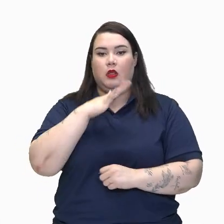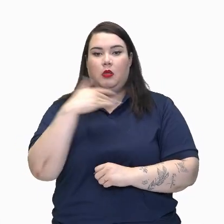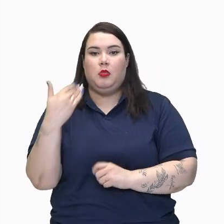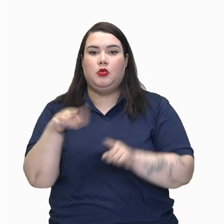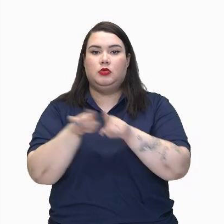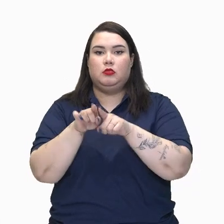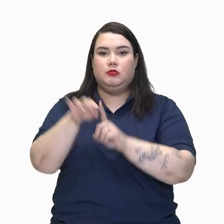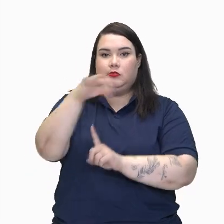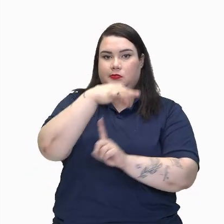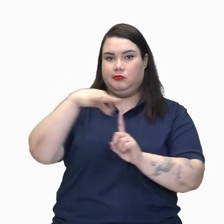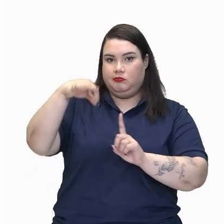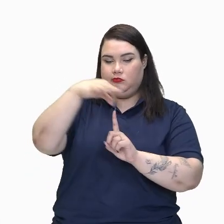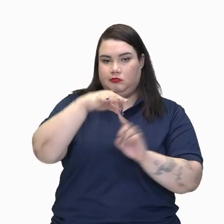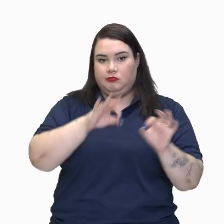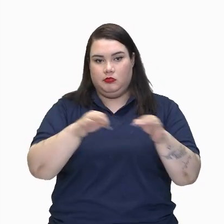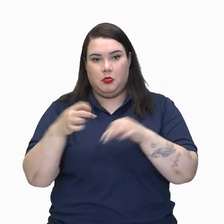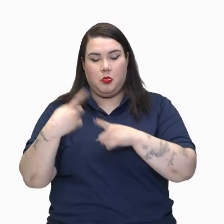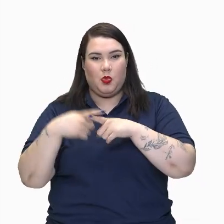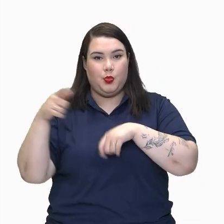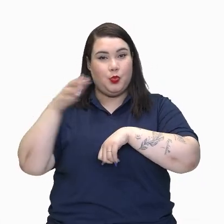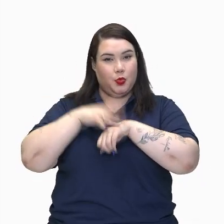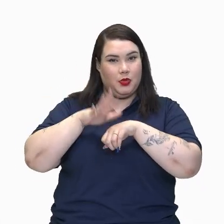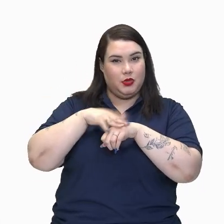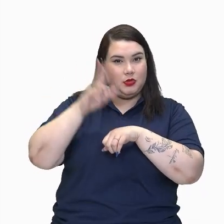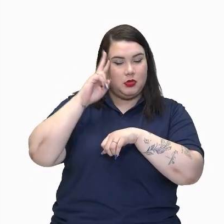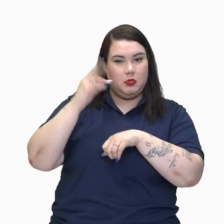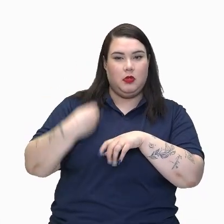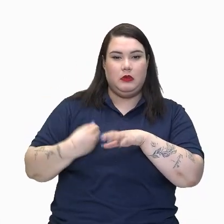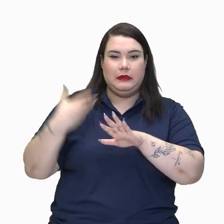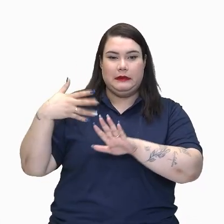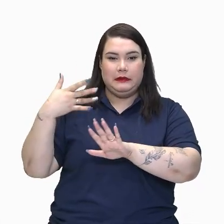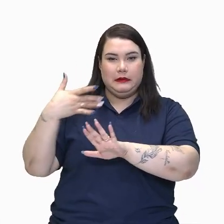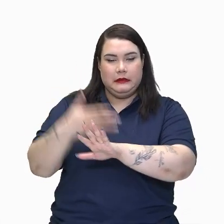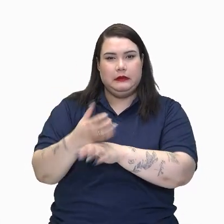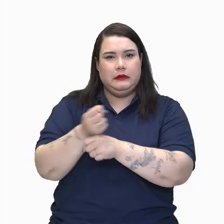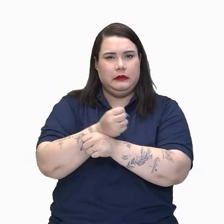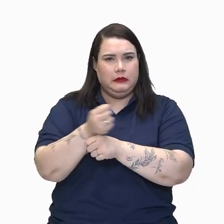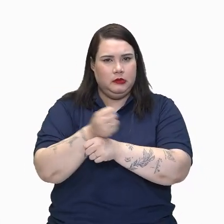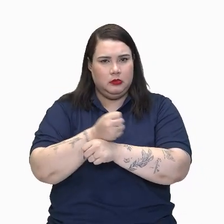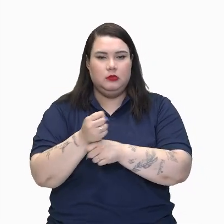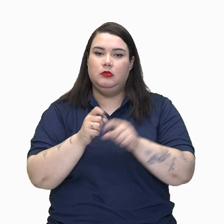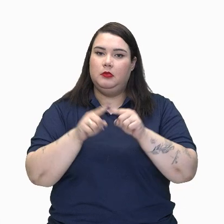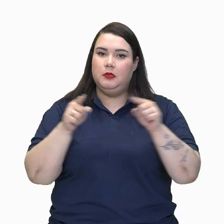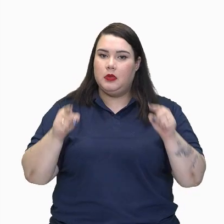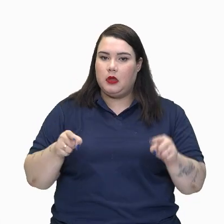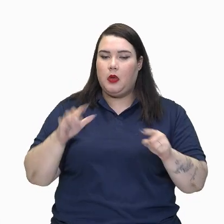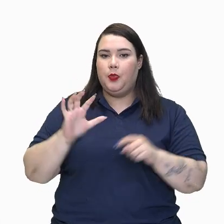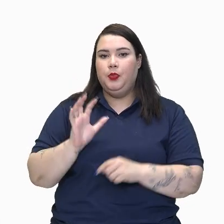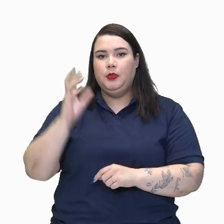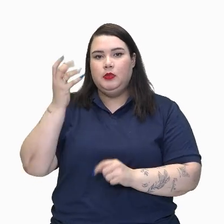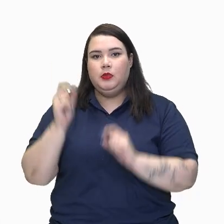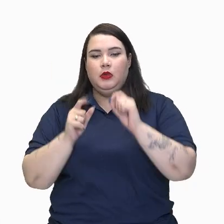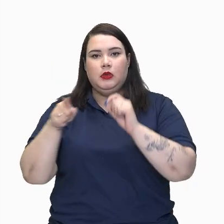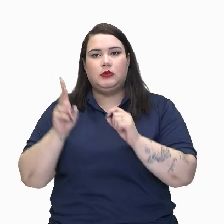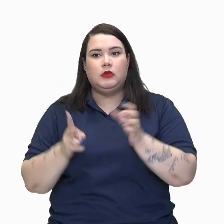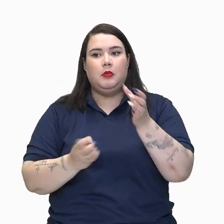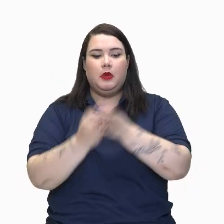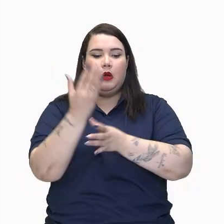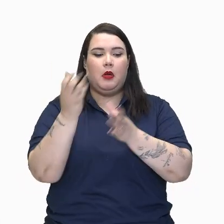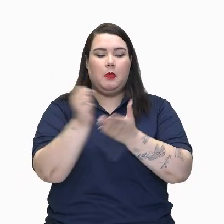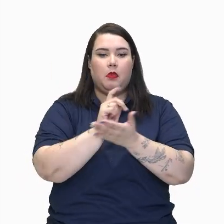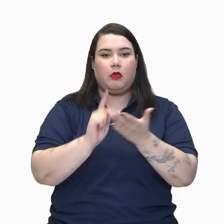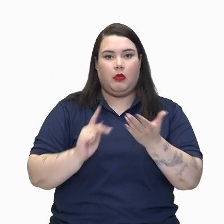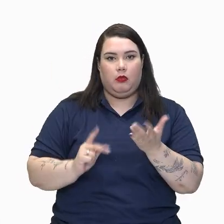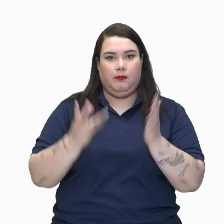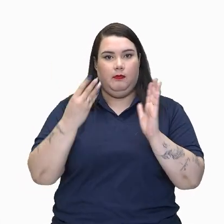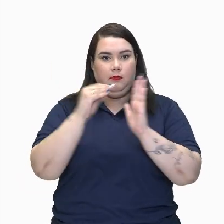morreria em função da sua tuberculose. Ele viveu bastante, mas foi um fantasma que o assombrou e trouxe isso para sua